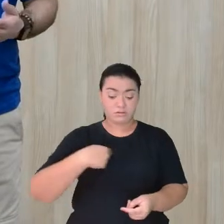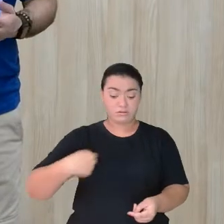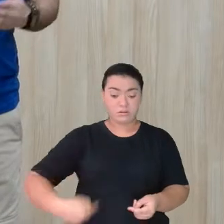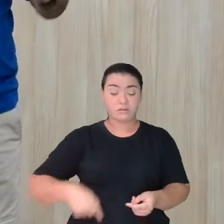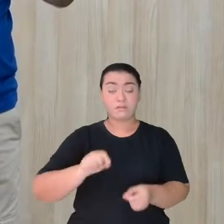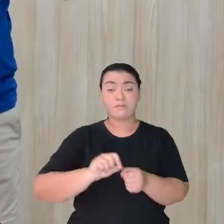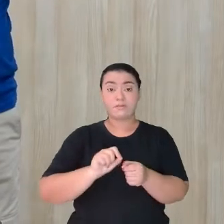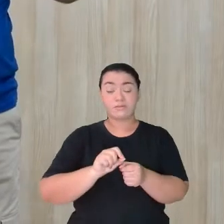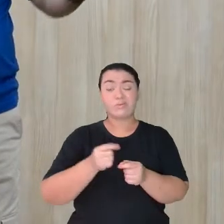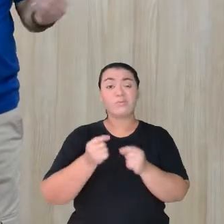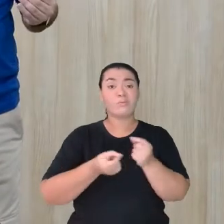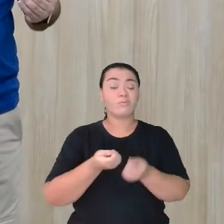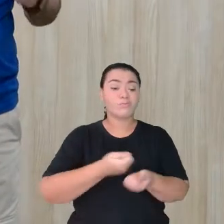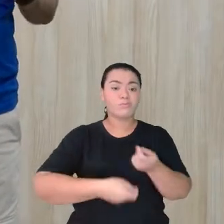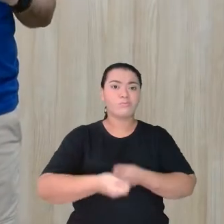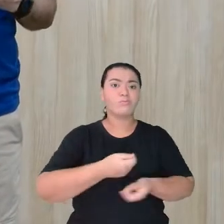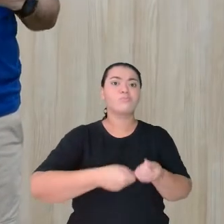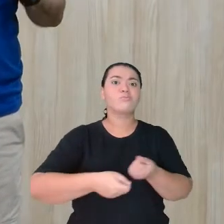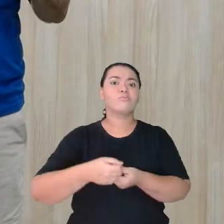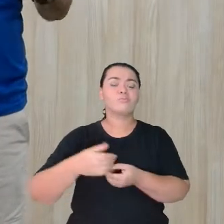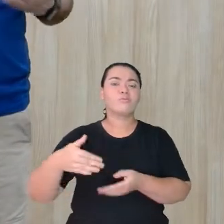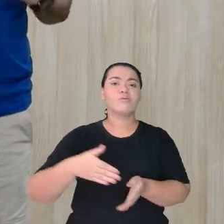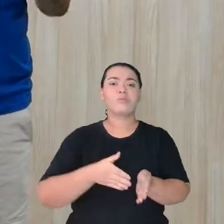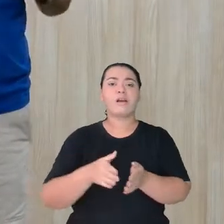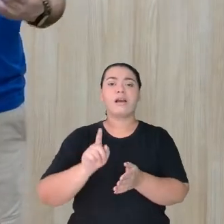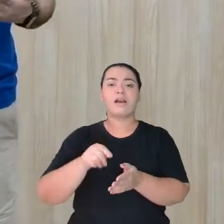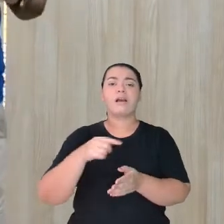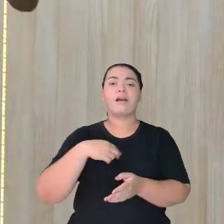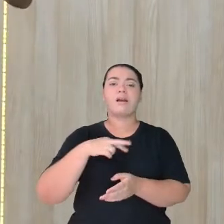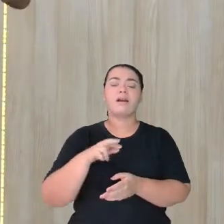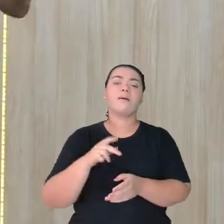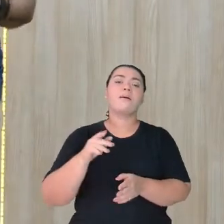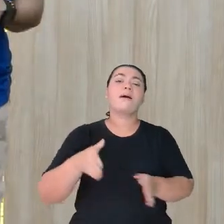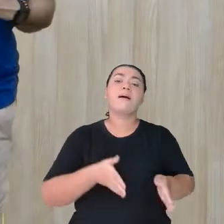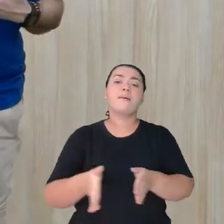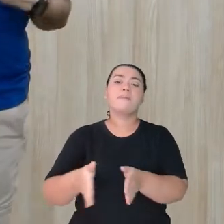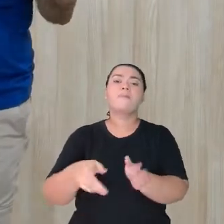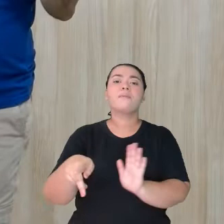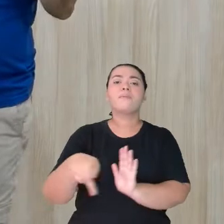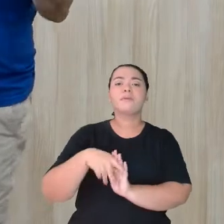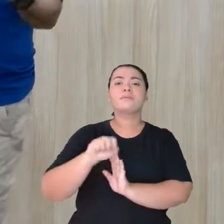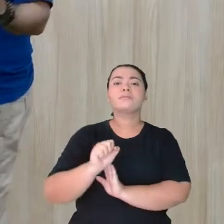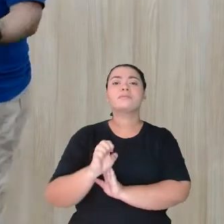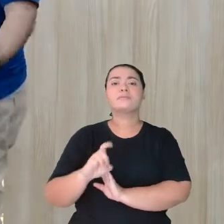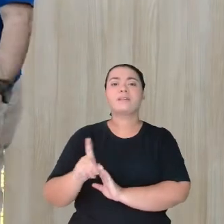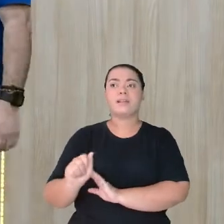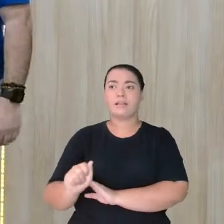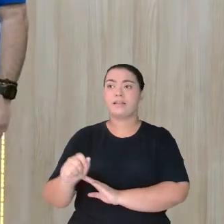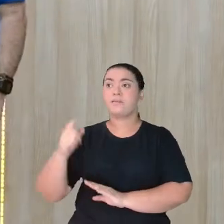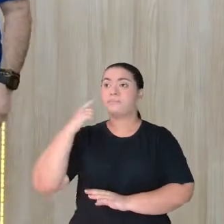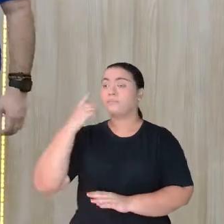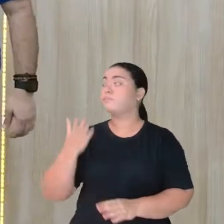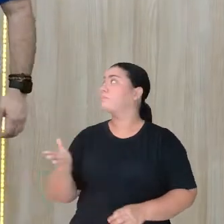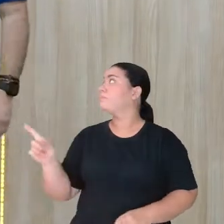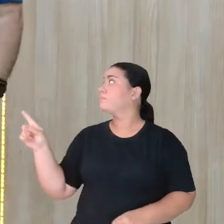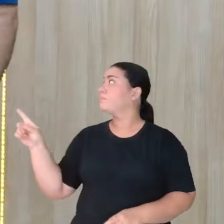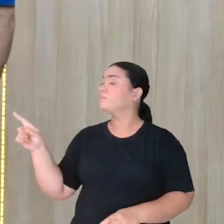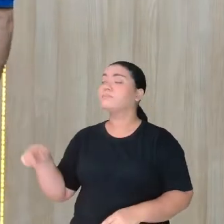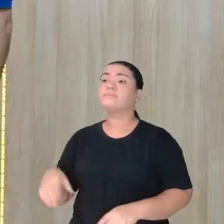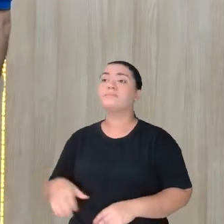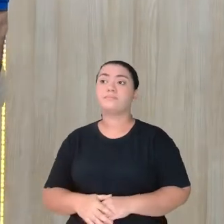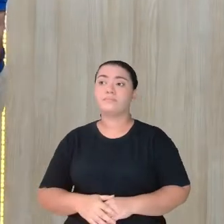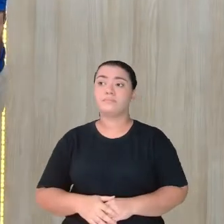de comércio, né, que terminou se tornando a chamada Rota da Seda. Então a gente viu isso. Então aqui, ó, a gente tem,